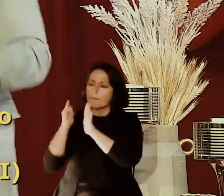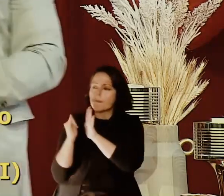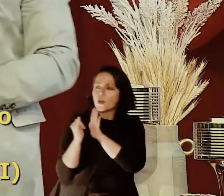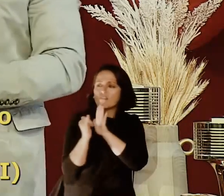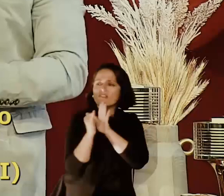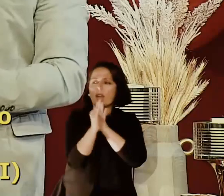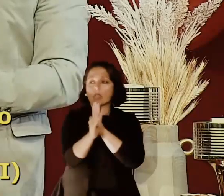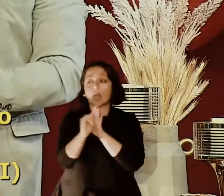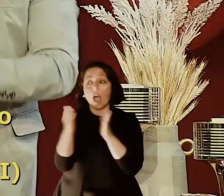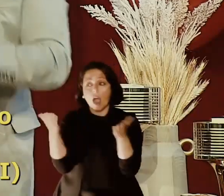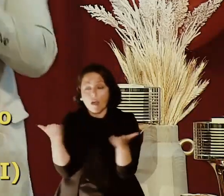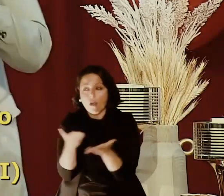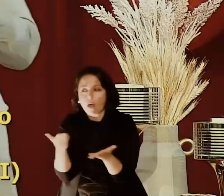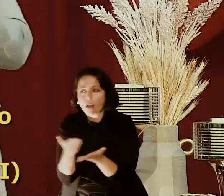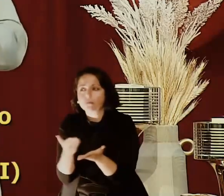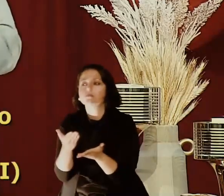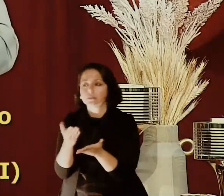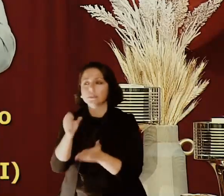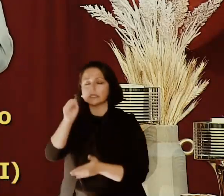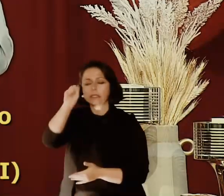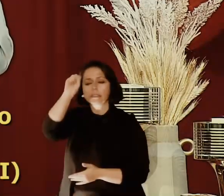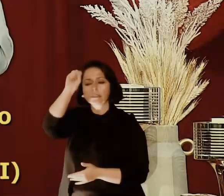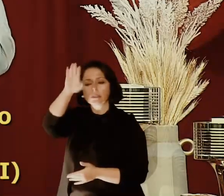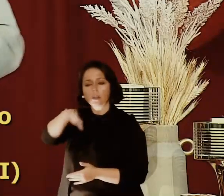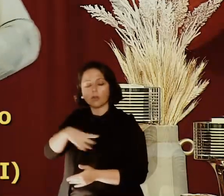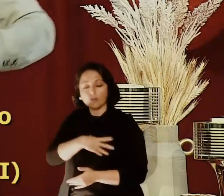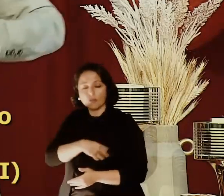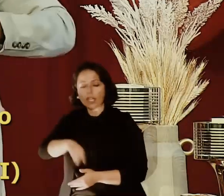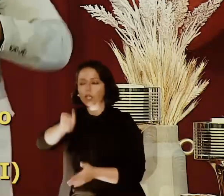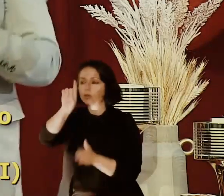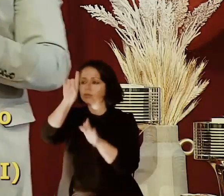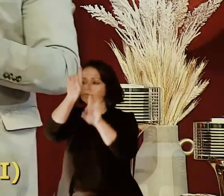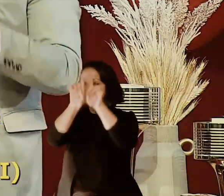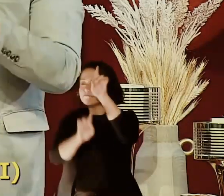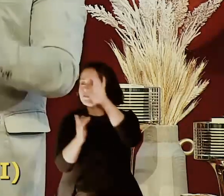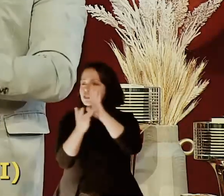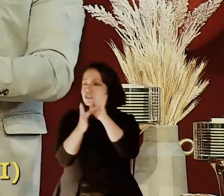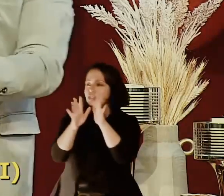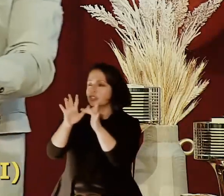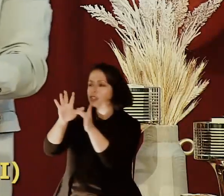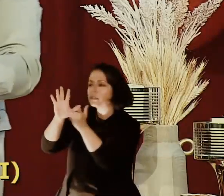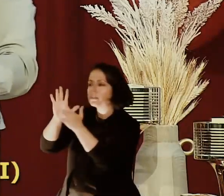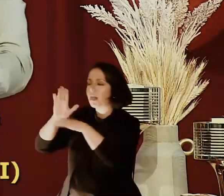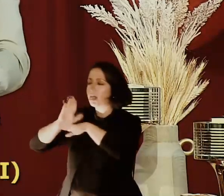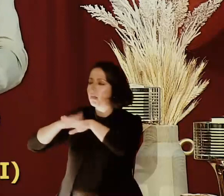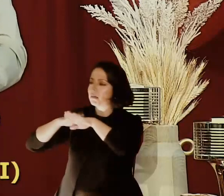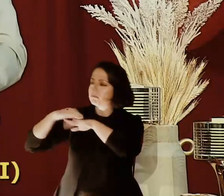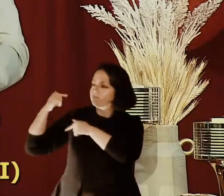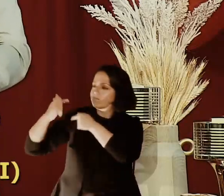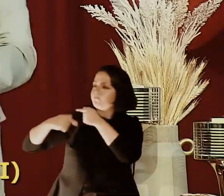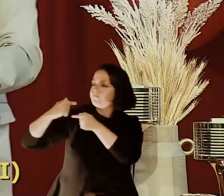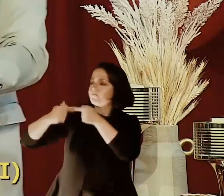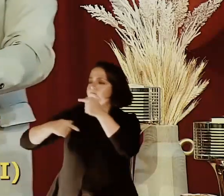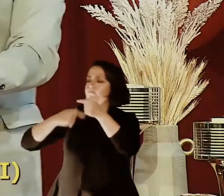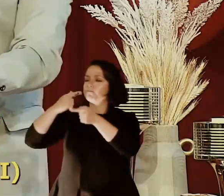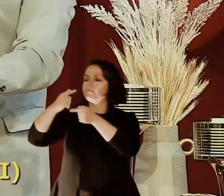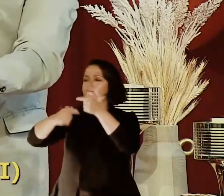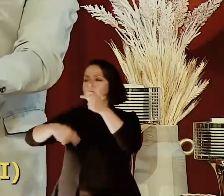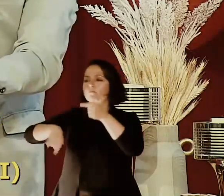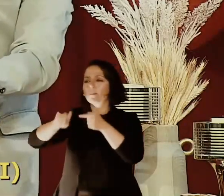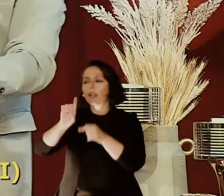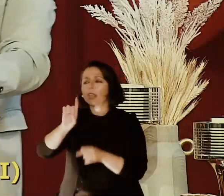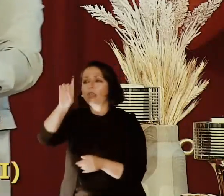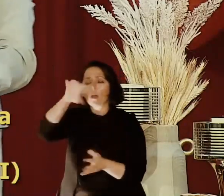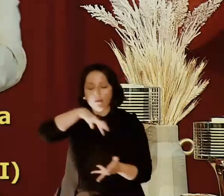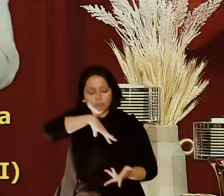mas nestes últimos dias falou-nos por meio do Filho, a quem constituiu herdeiro de todas as coisas, por